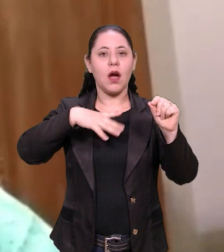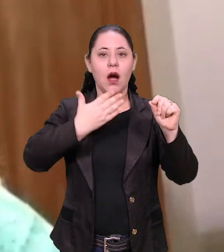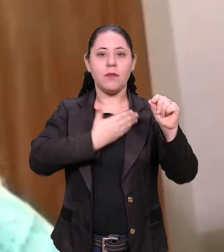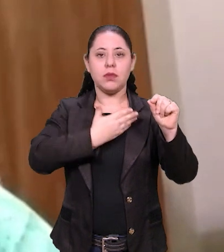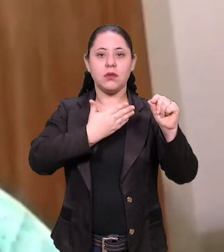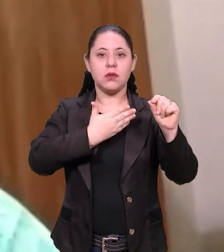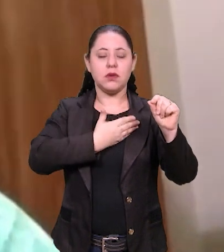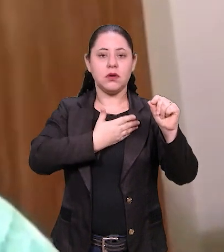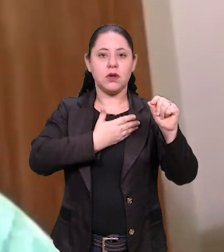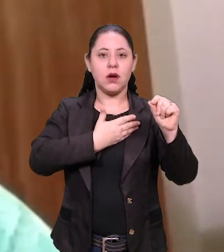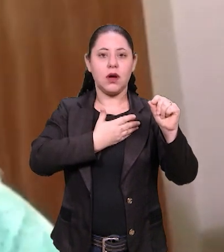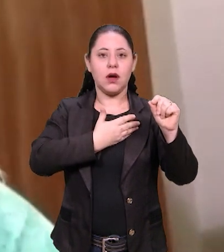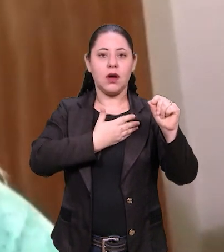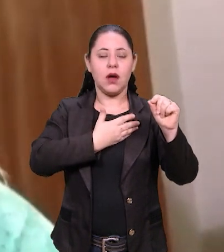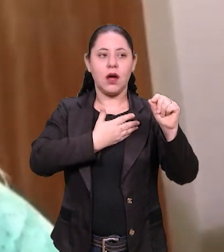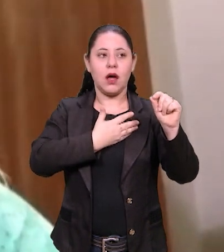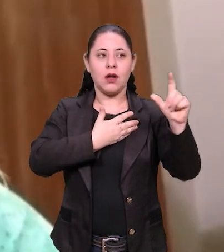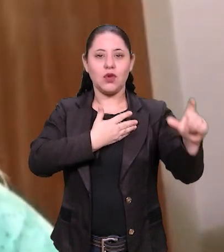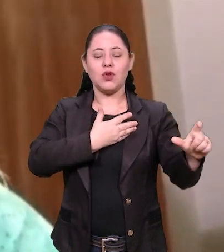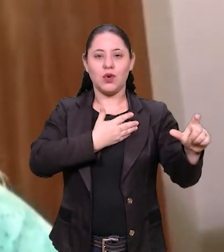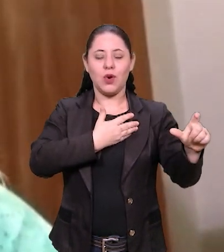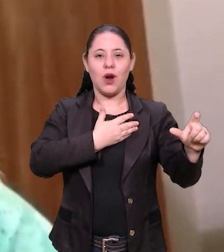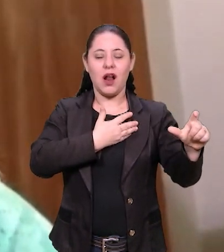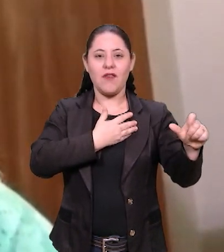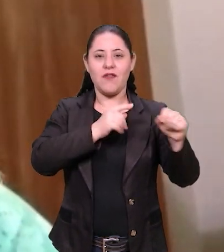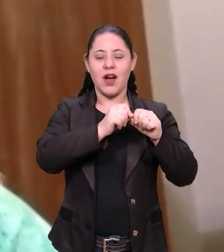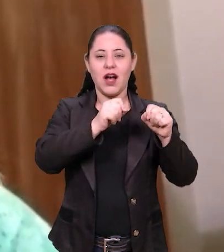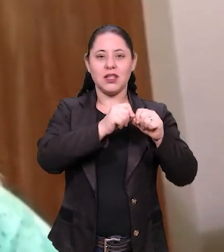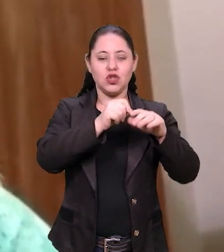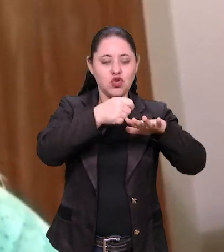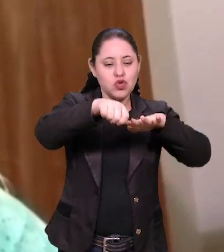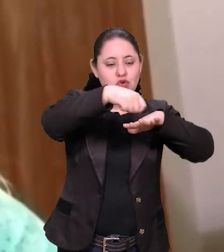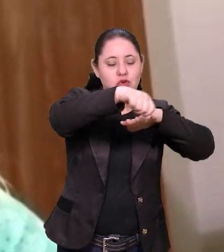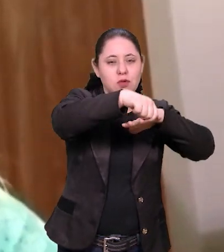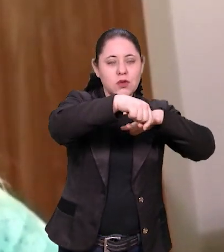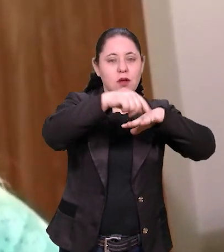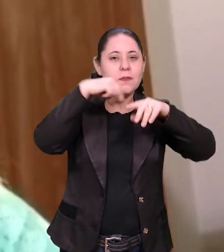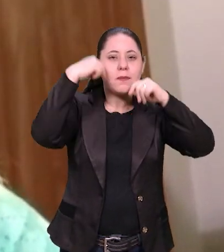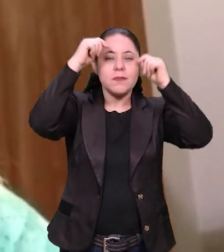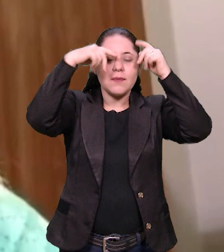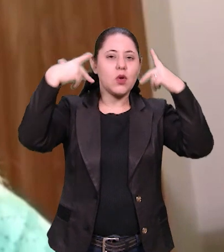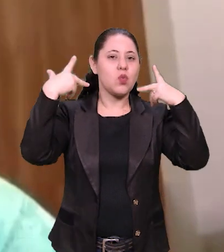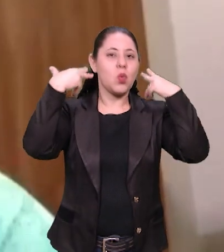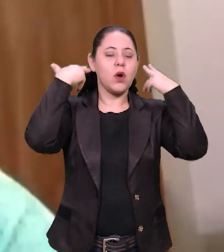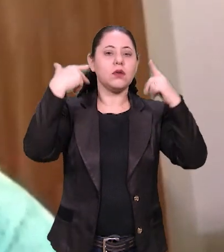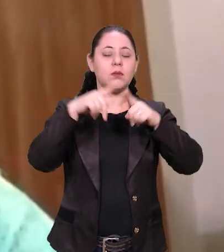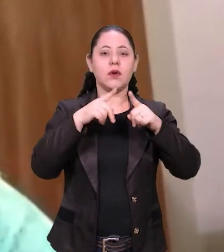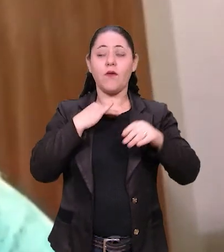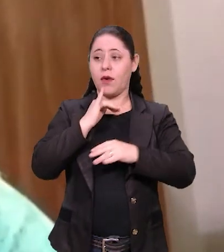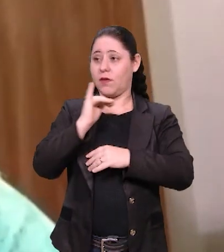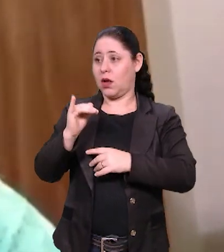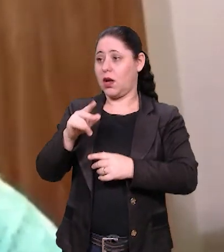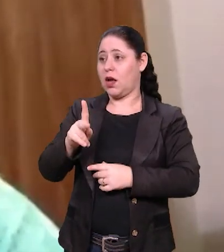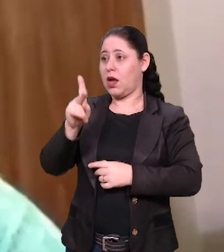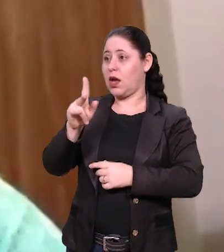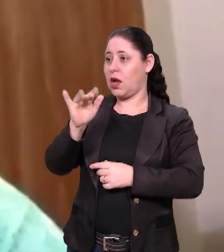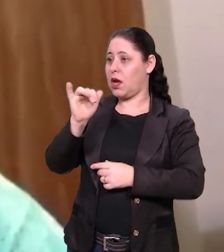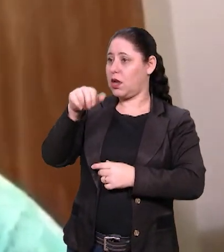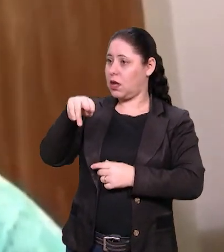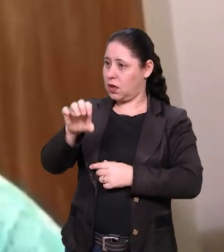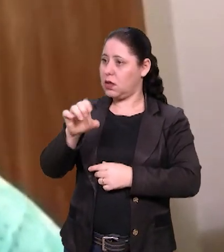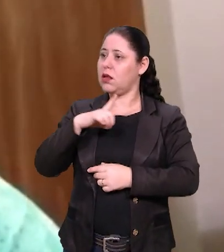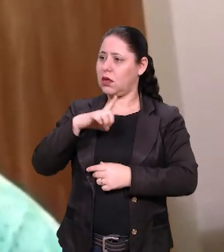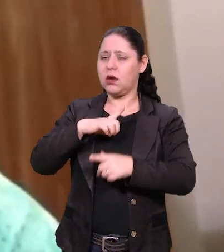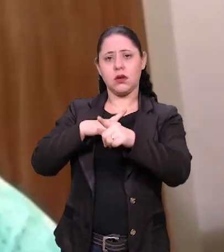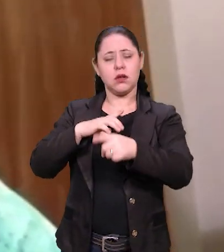do salão, da Cláudia, ela ligou e disse assim: ah, a Karine tá aí. Aí a Cláudia falou: tá,